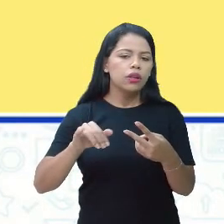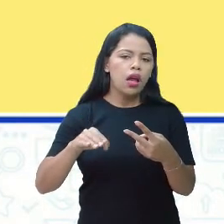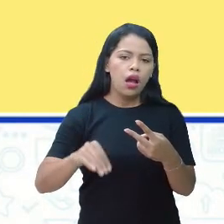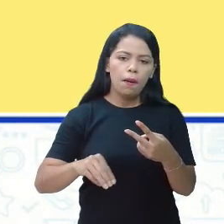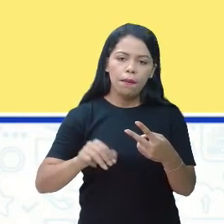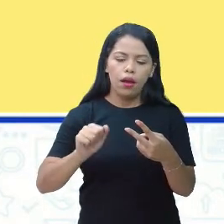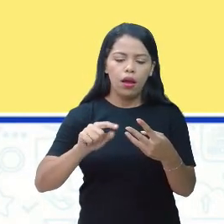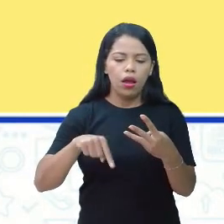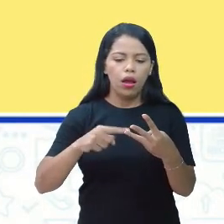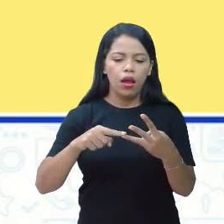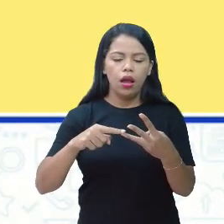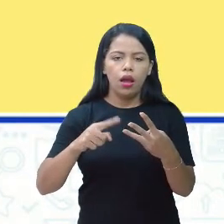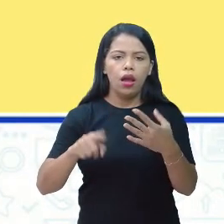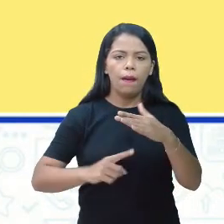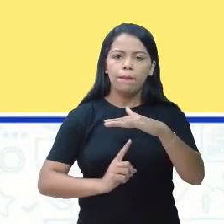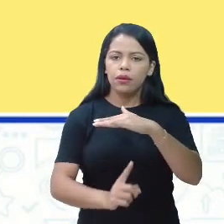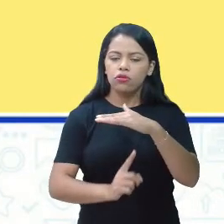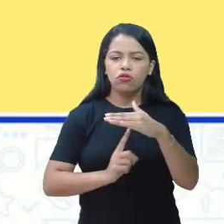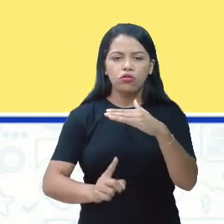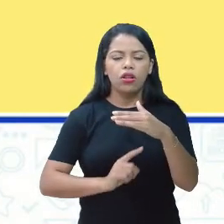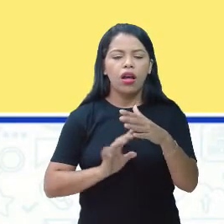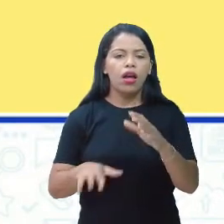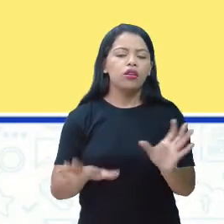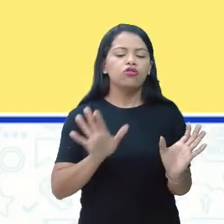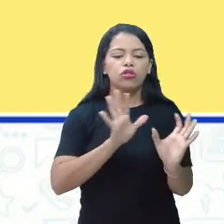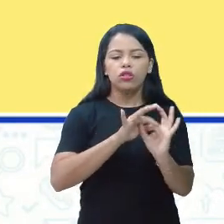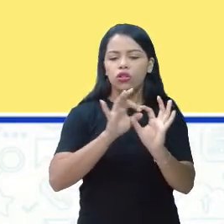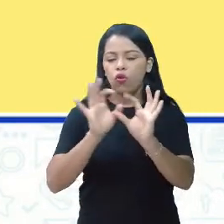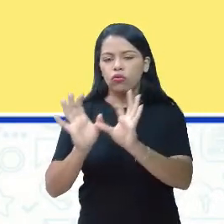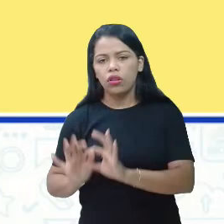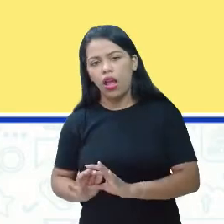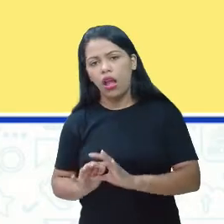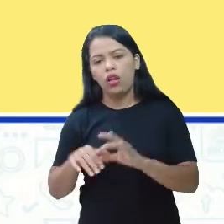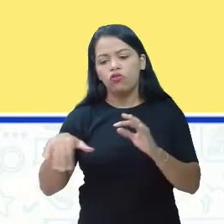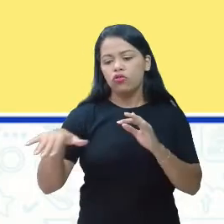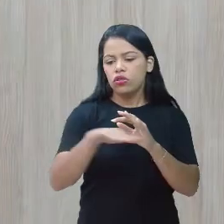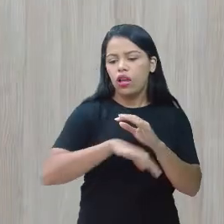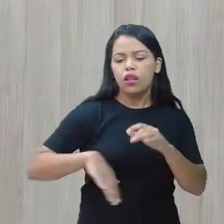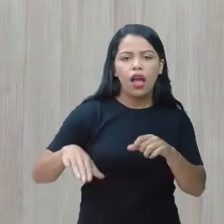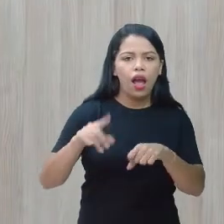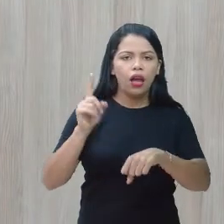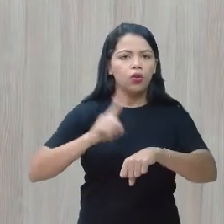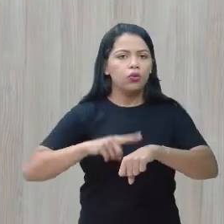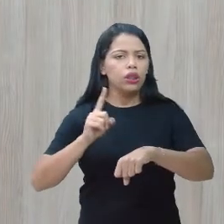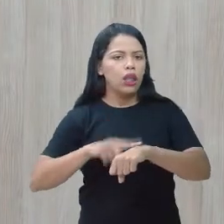personagem, cenário ou espaço e o tempo, não é, pessoal?